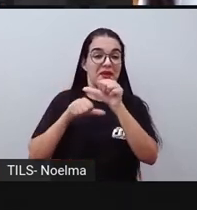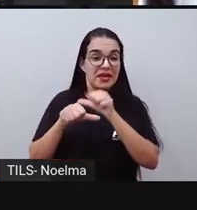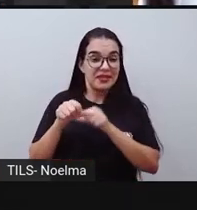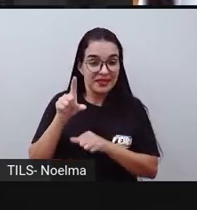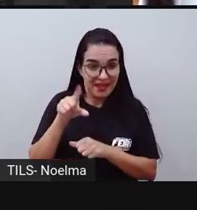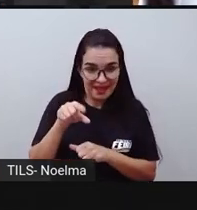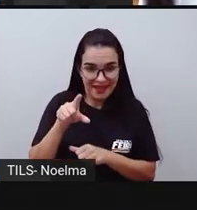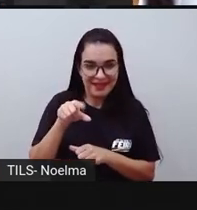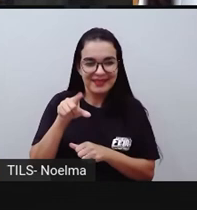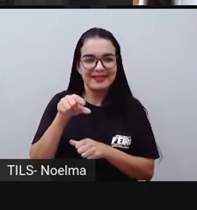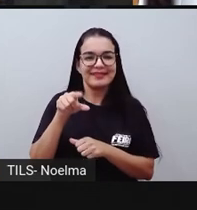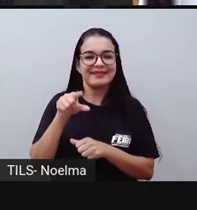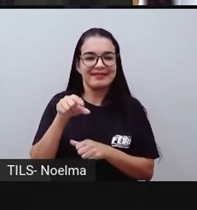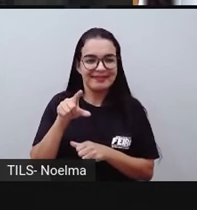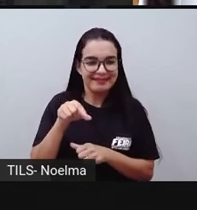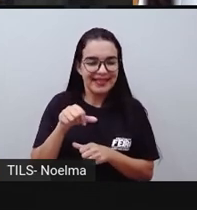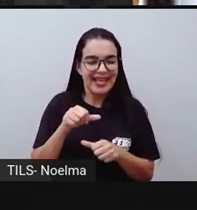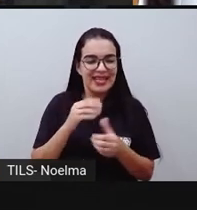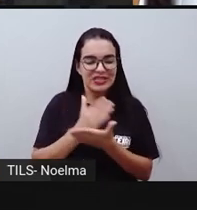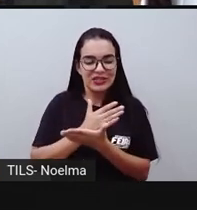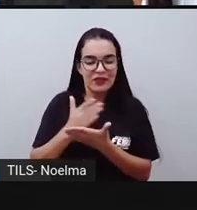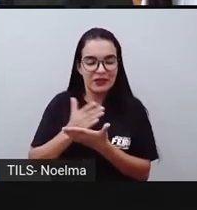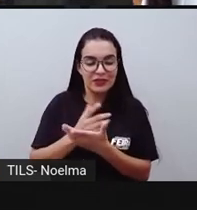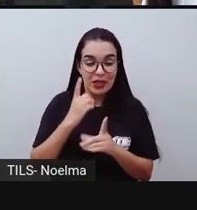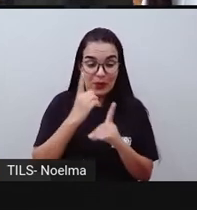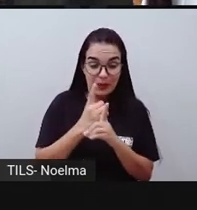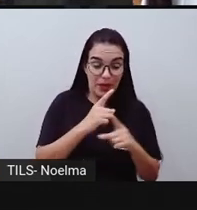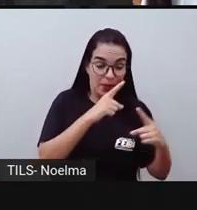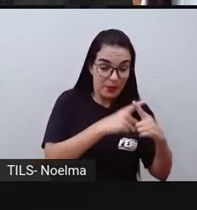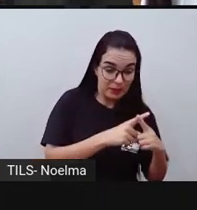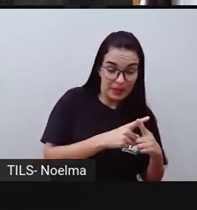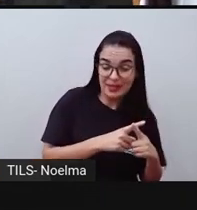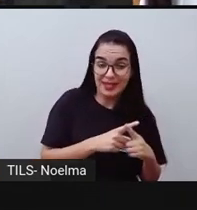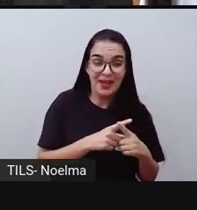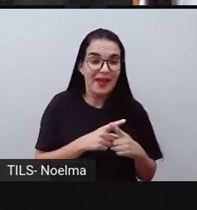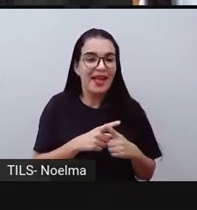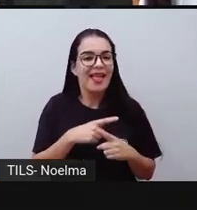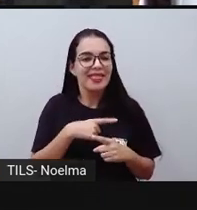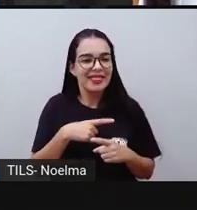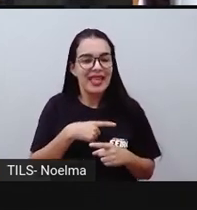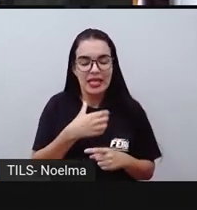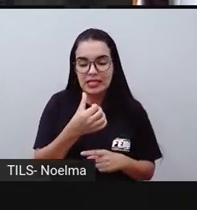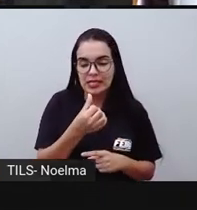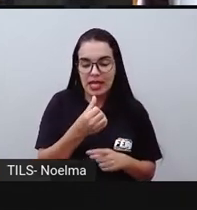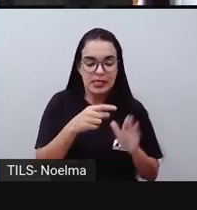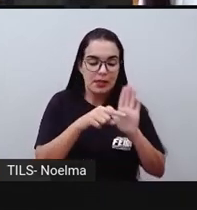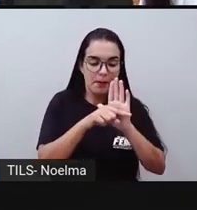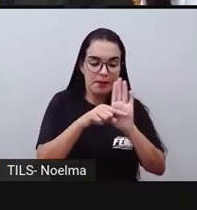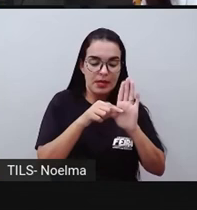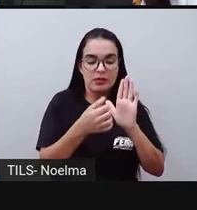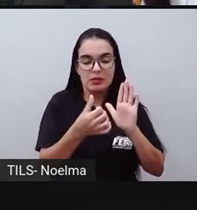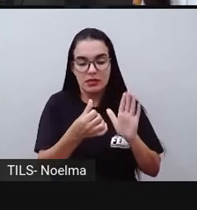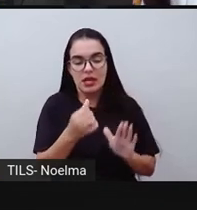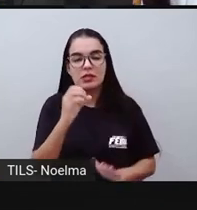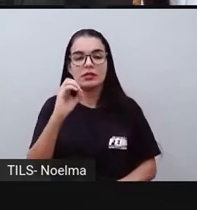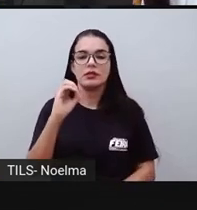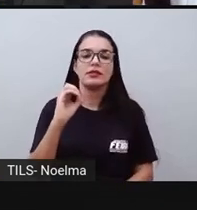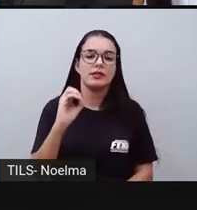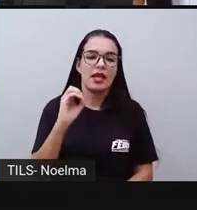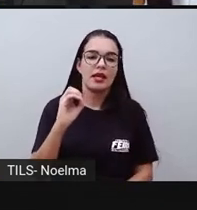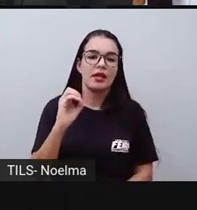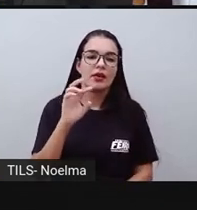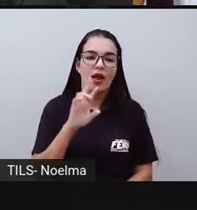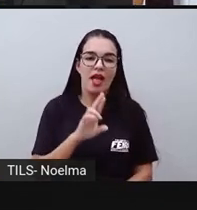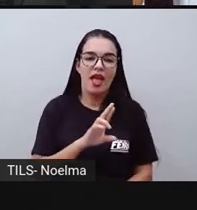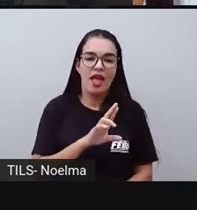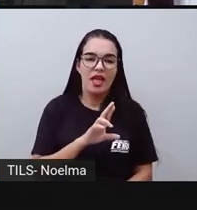subtração do valor que foi dividido com o valor encontrado pela multiplicação, 6 menos 6, a gente encontra aqui o resto, que